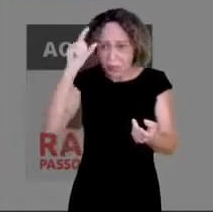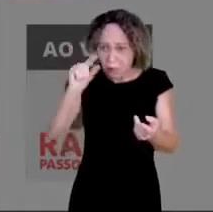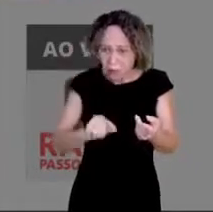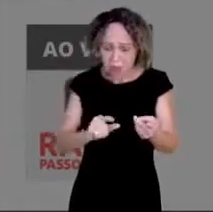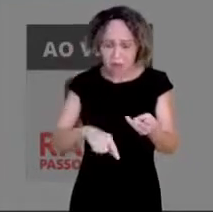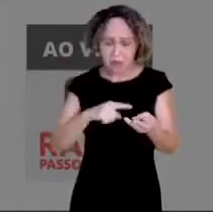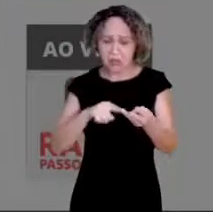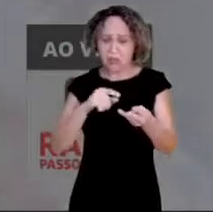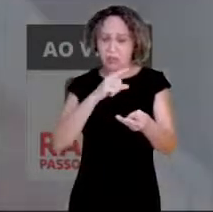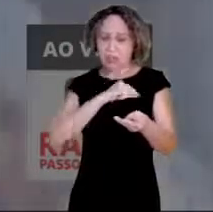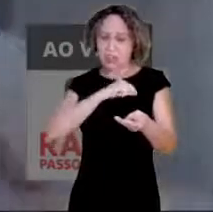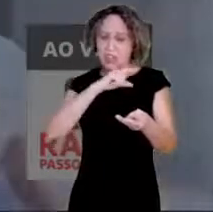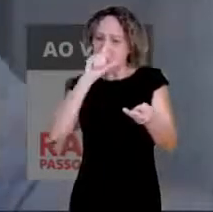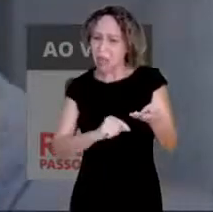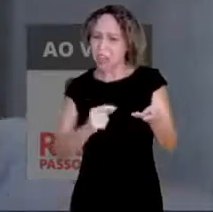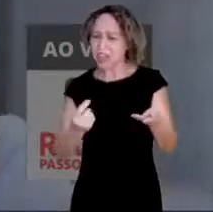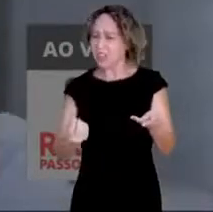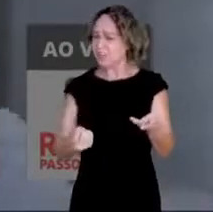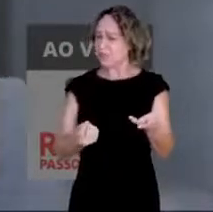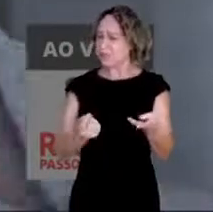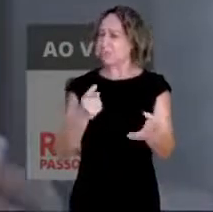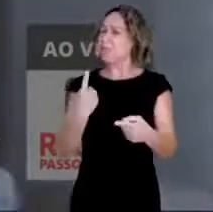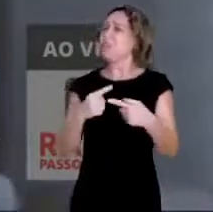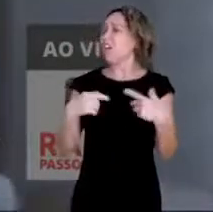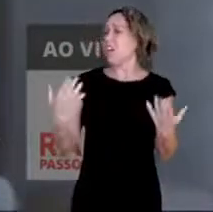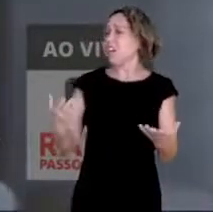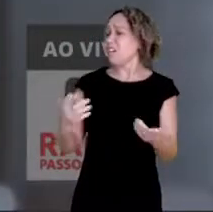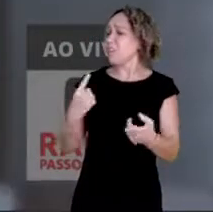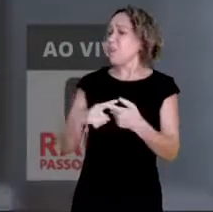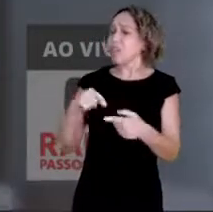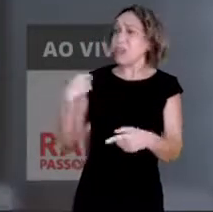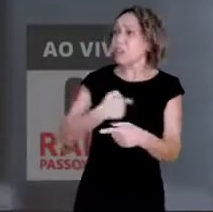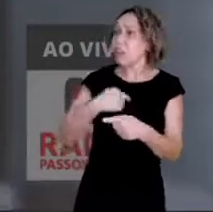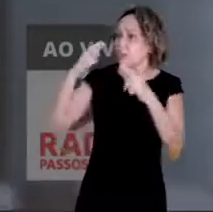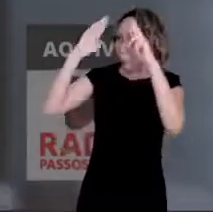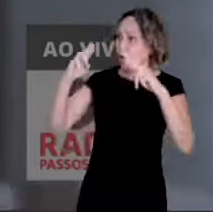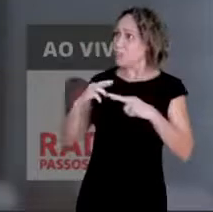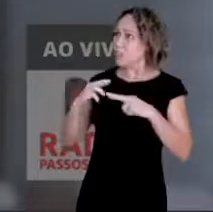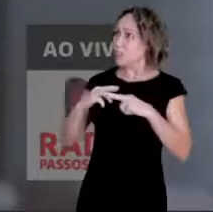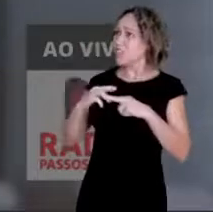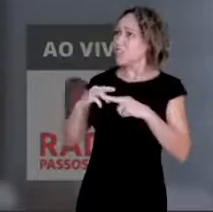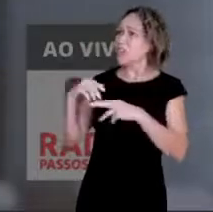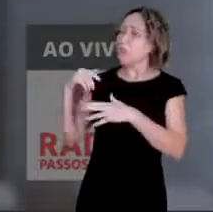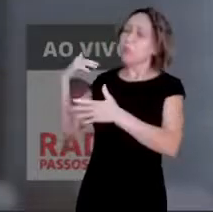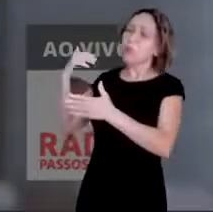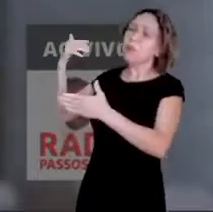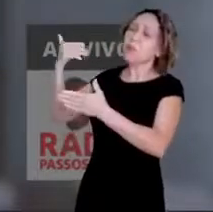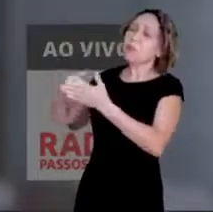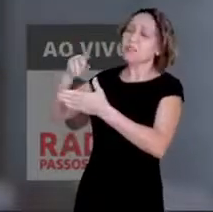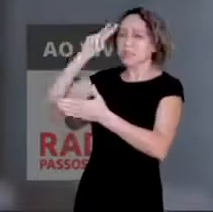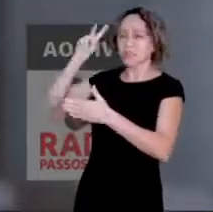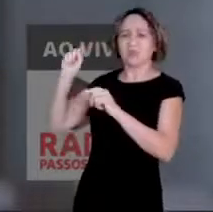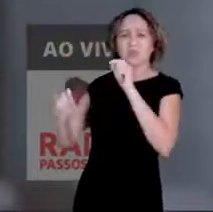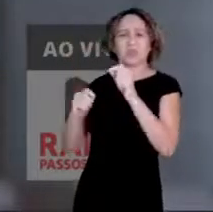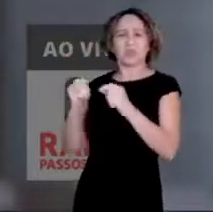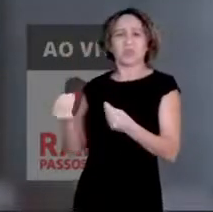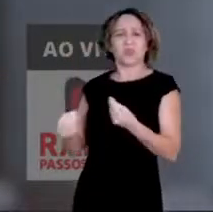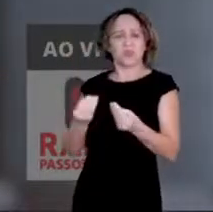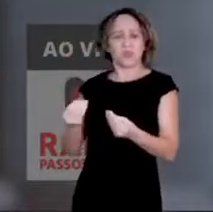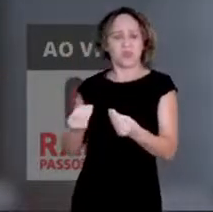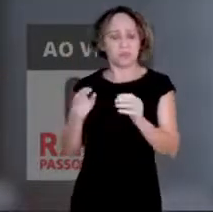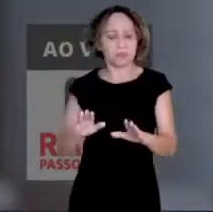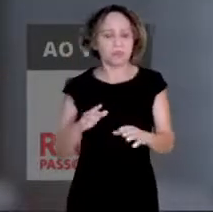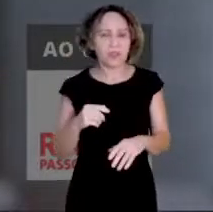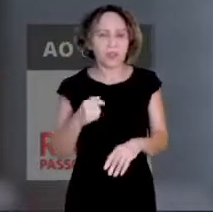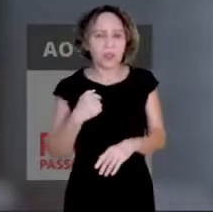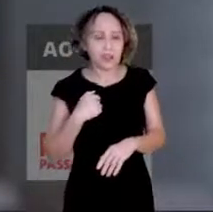alegre, uma pessoa, sabe, que todo mundo gostava, a verdade é que deram um golpe e não deixaram ele ser candidato outra vez.